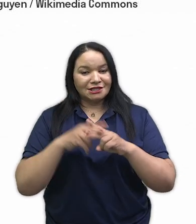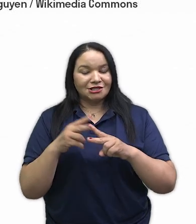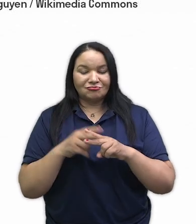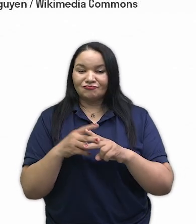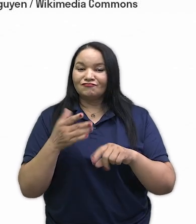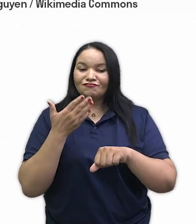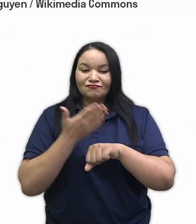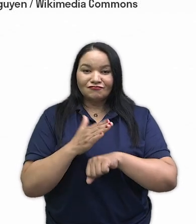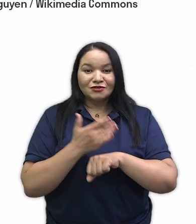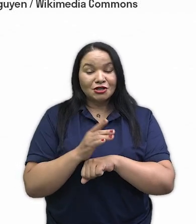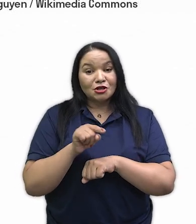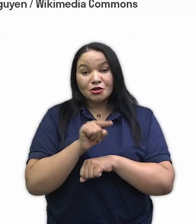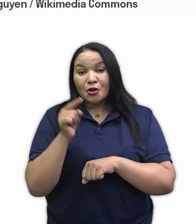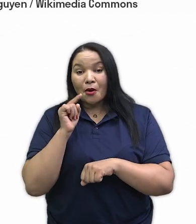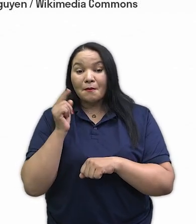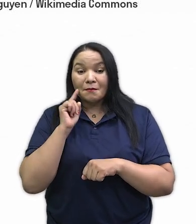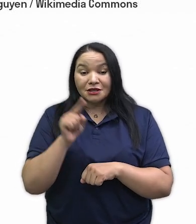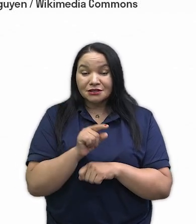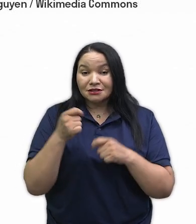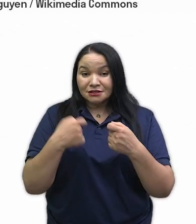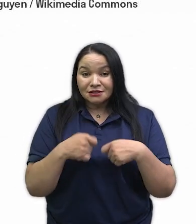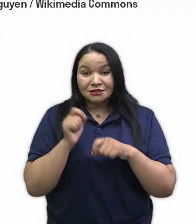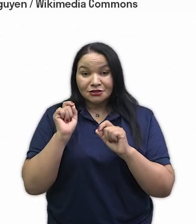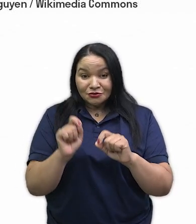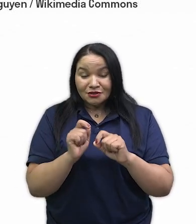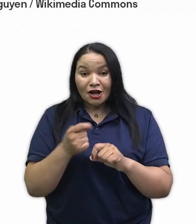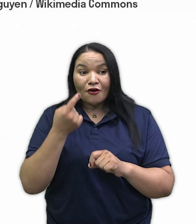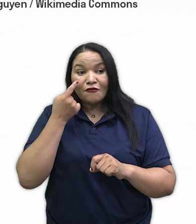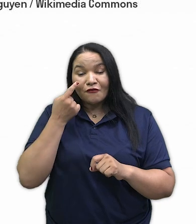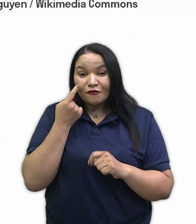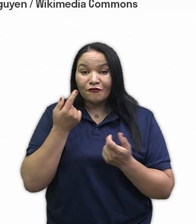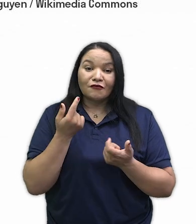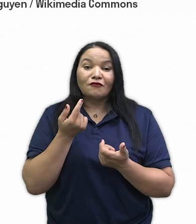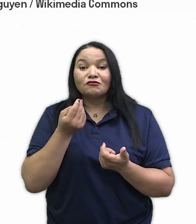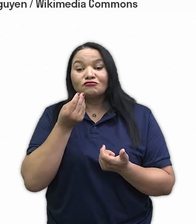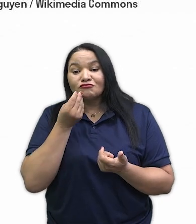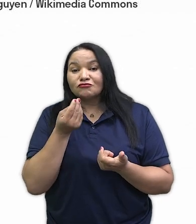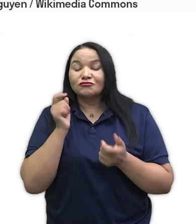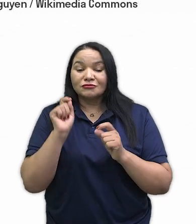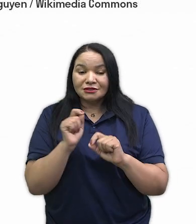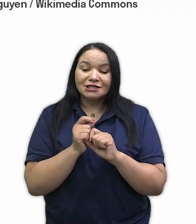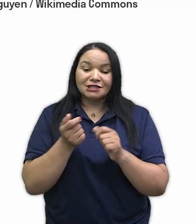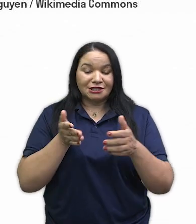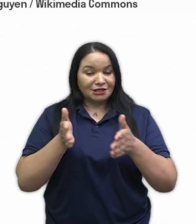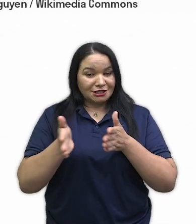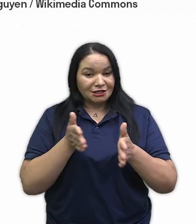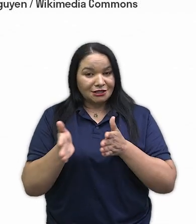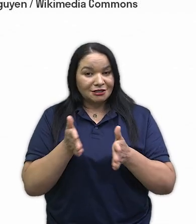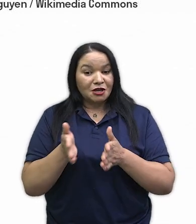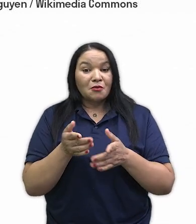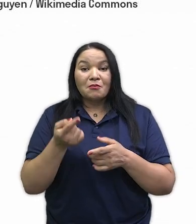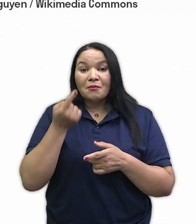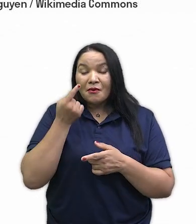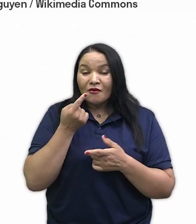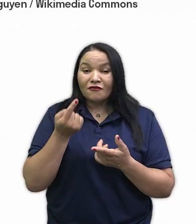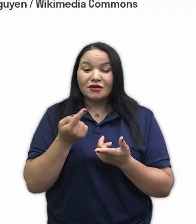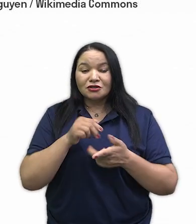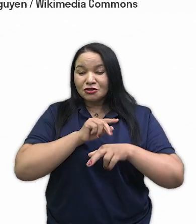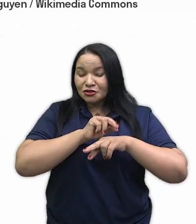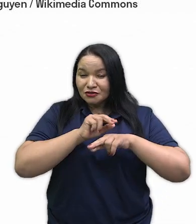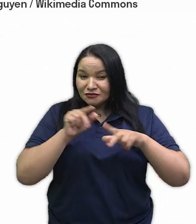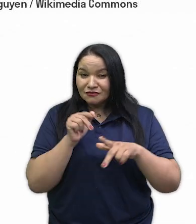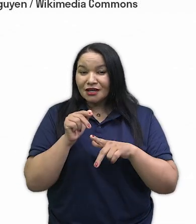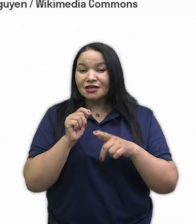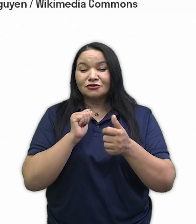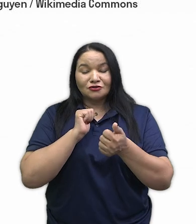só precisa abrir nossos olhos para a acessibilidade, para tornar a prática